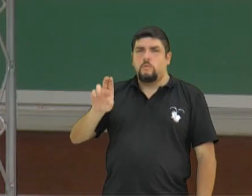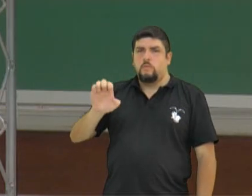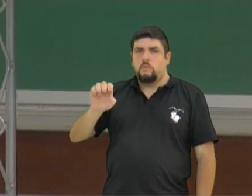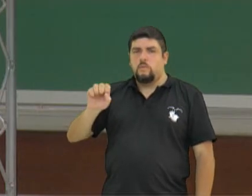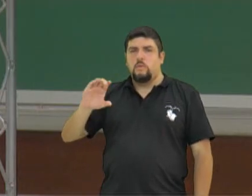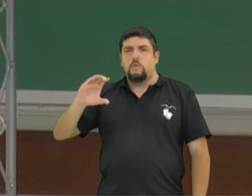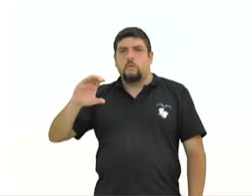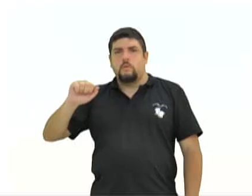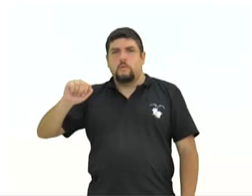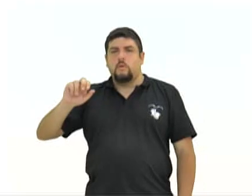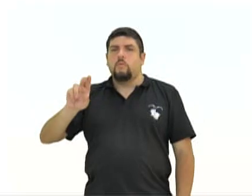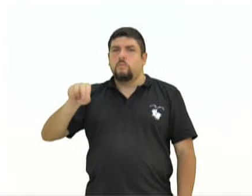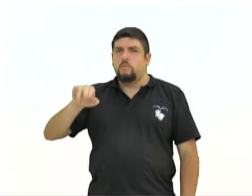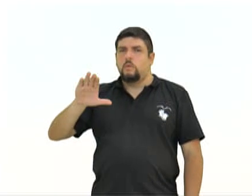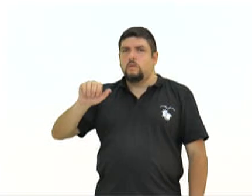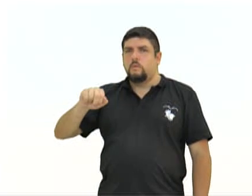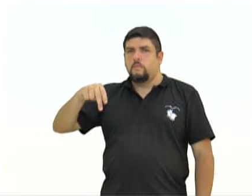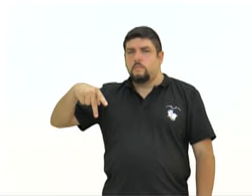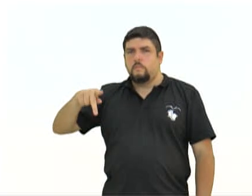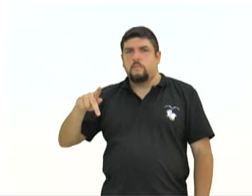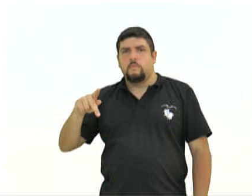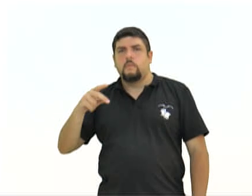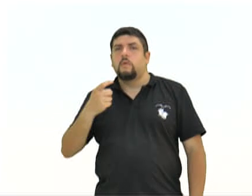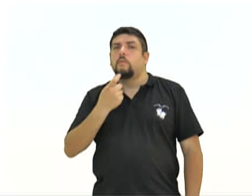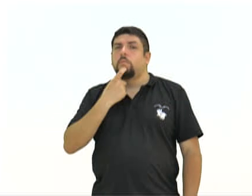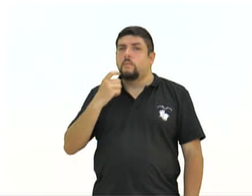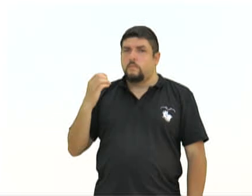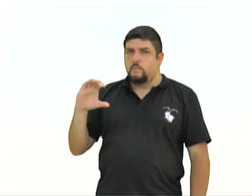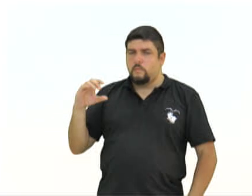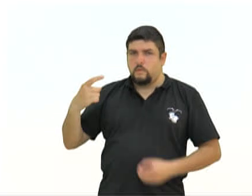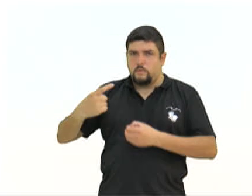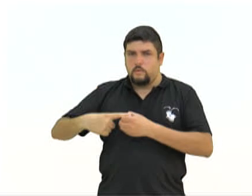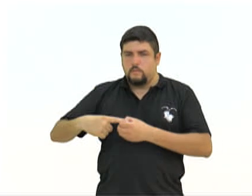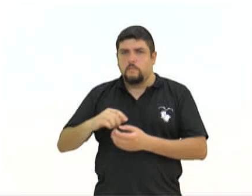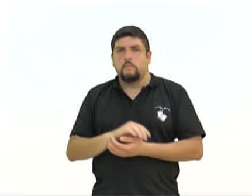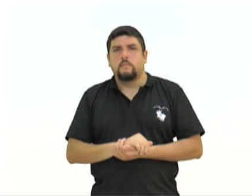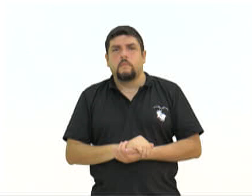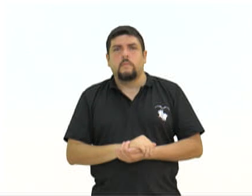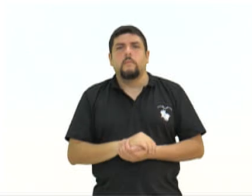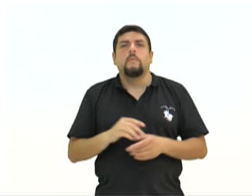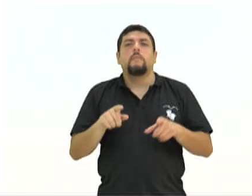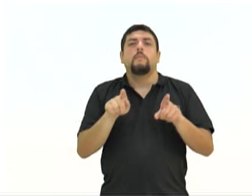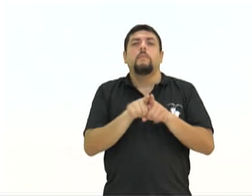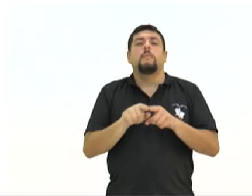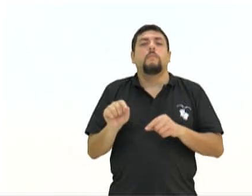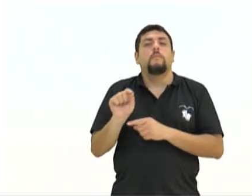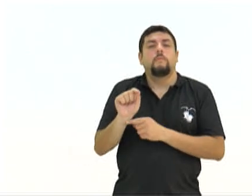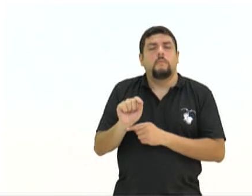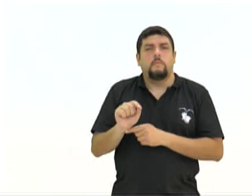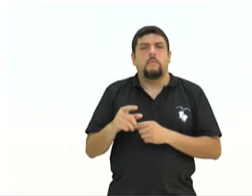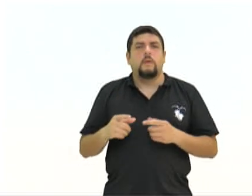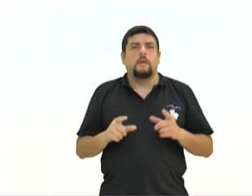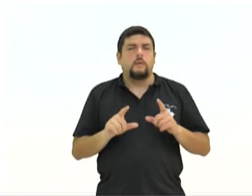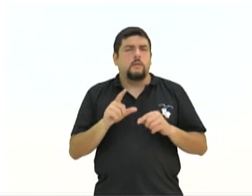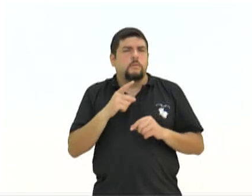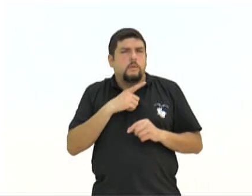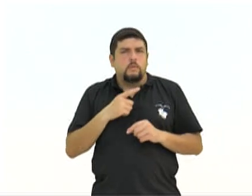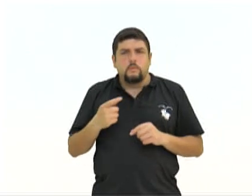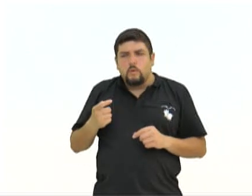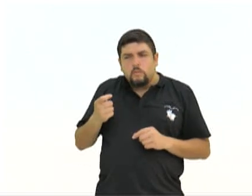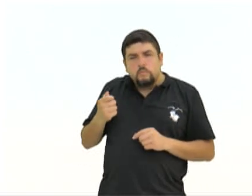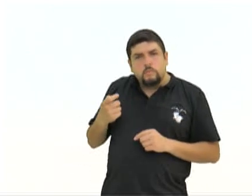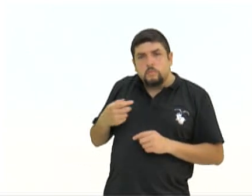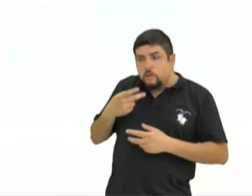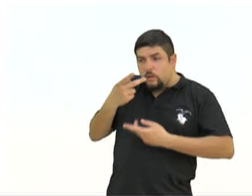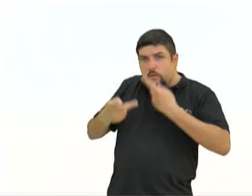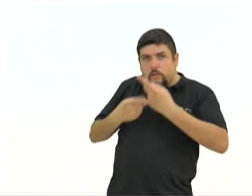Unicamp, né? Então, é uma universidade que fica em São Paulo, né? E a gente tem aqui um pouquinho da fala da